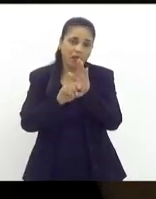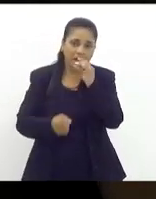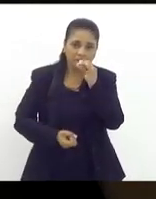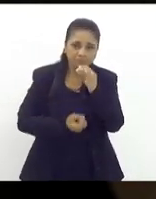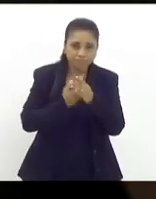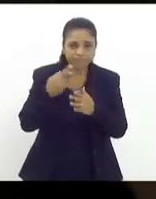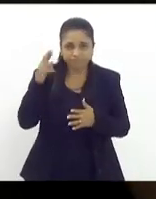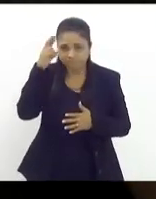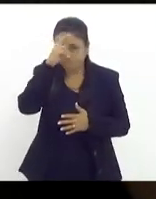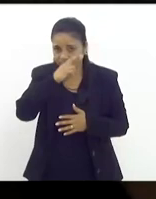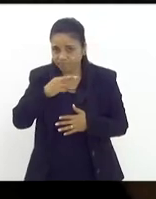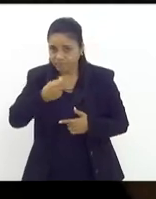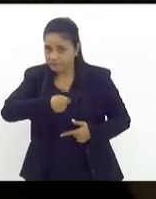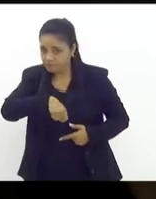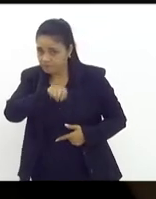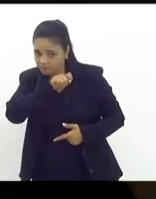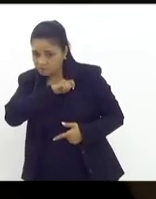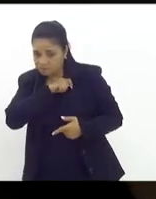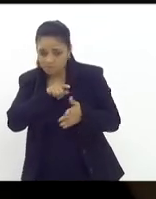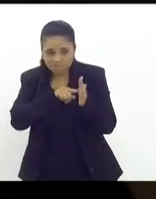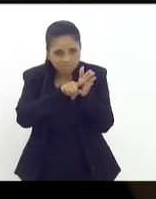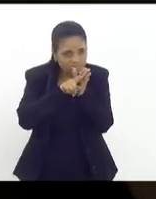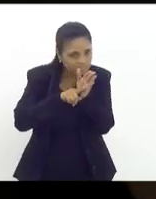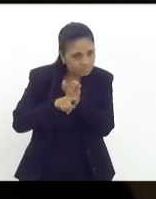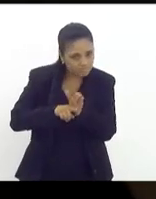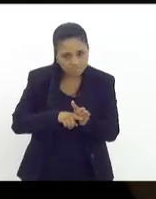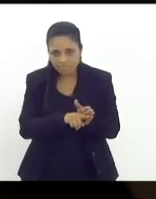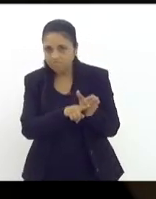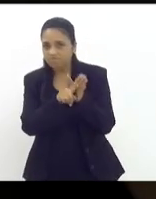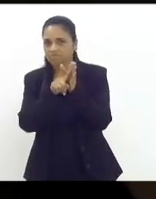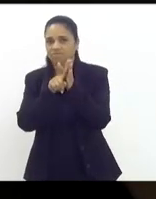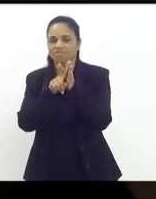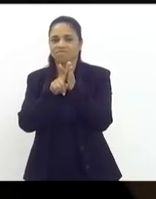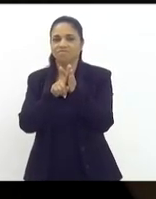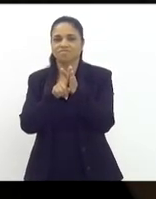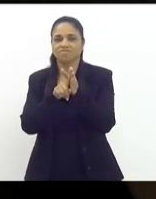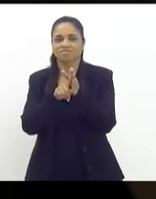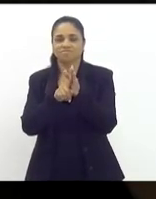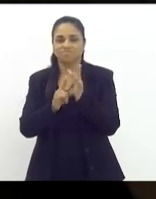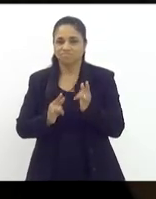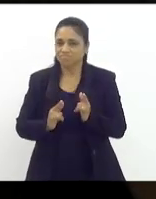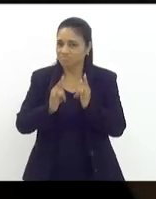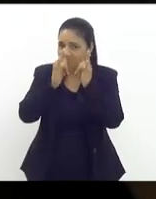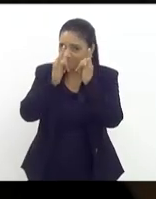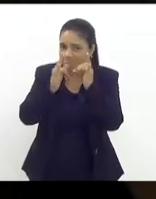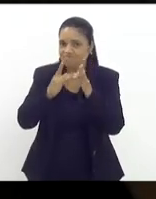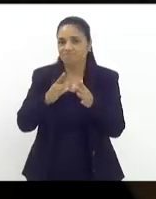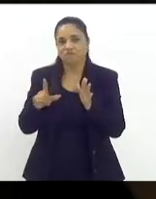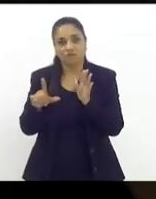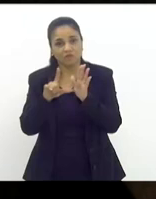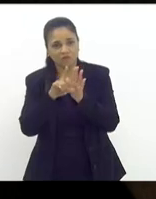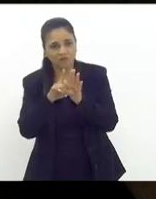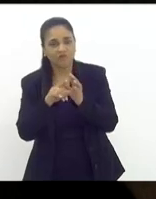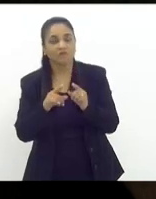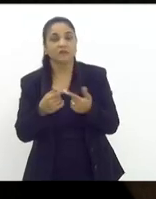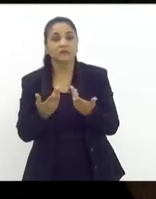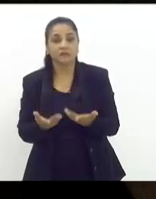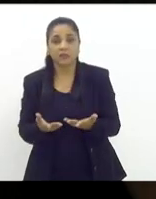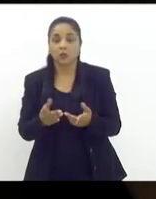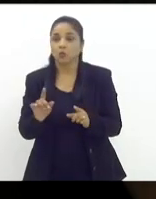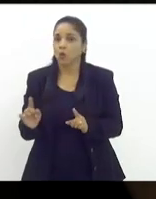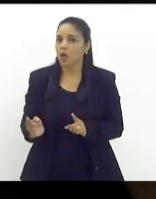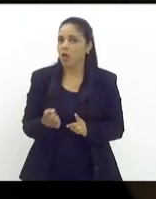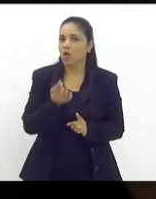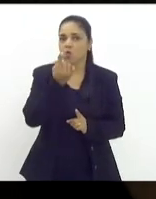autovistoria, entendendo que não é prerrogativa de um